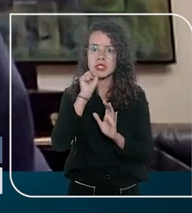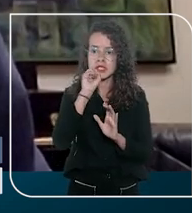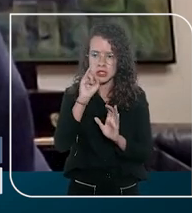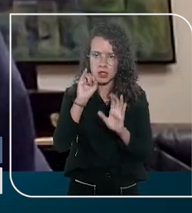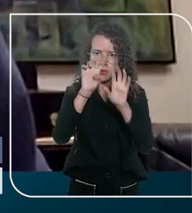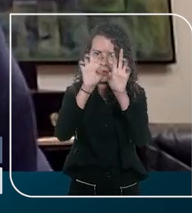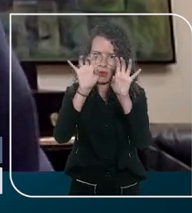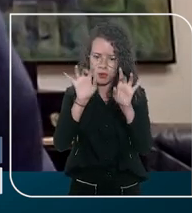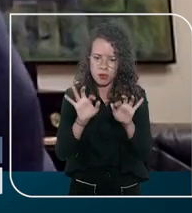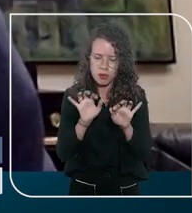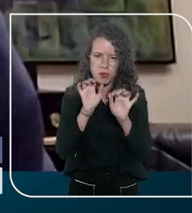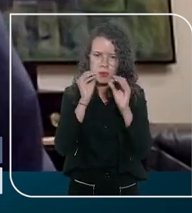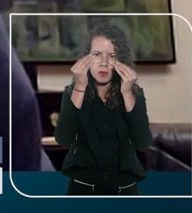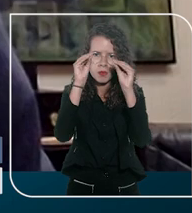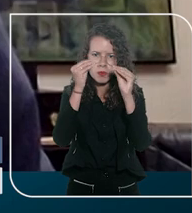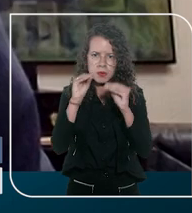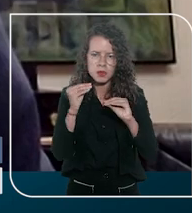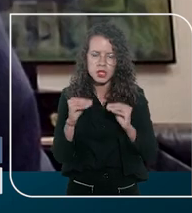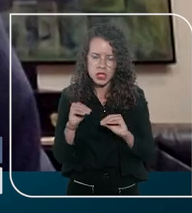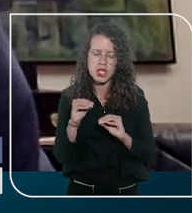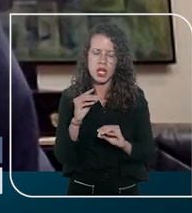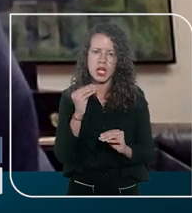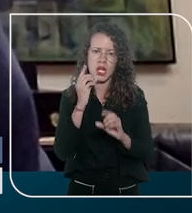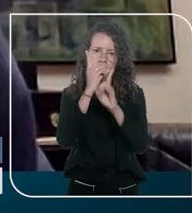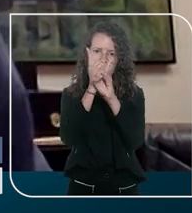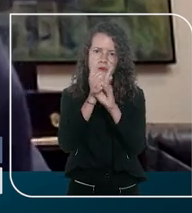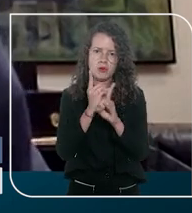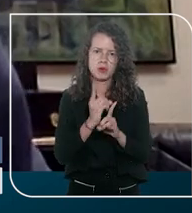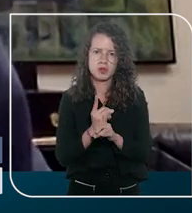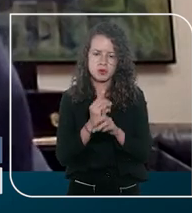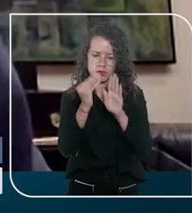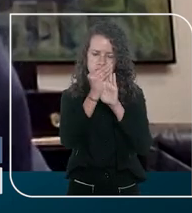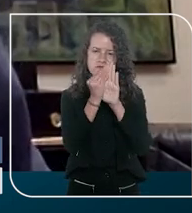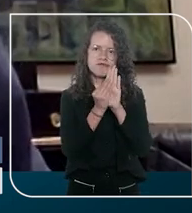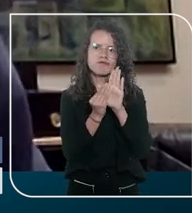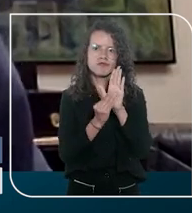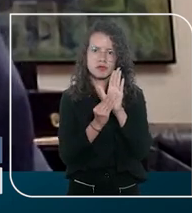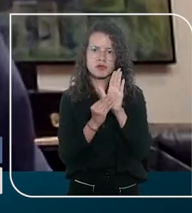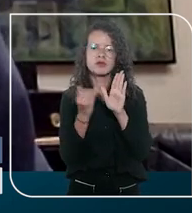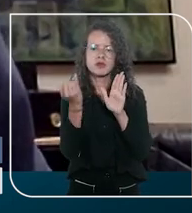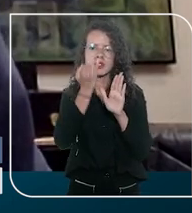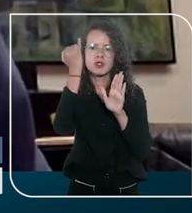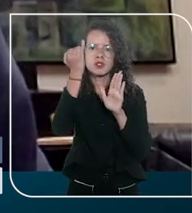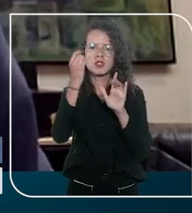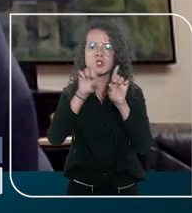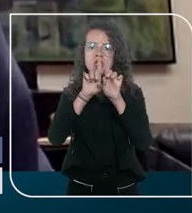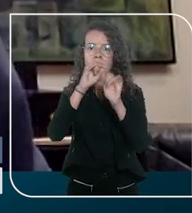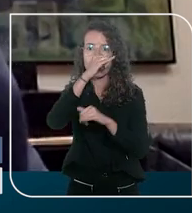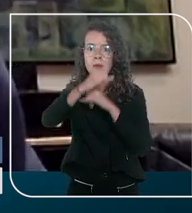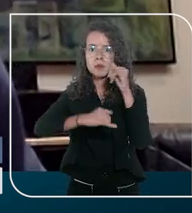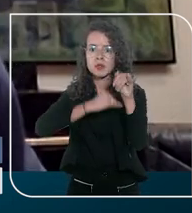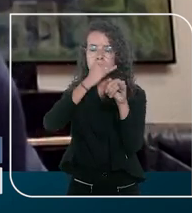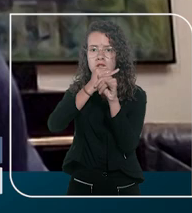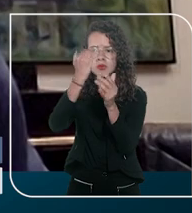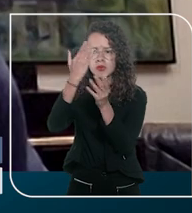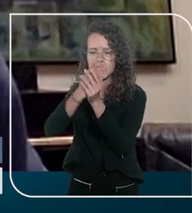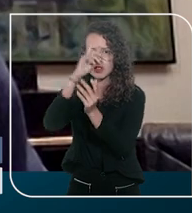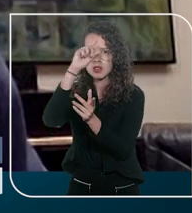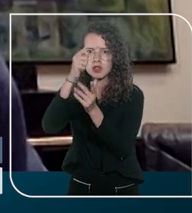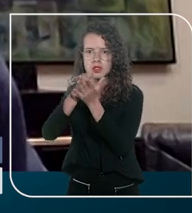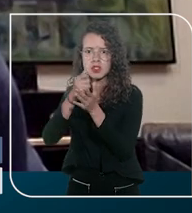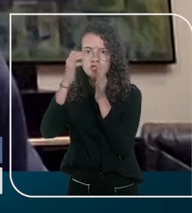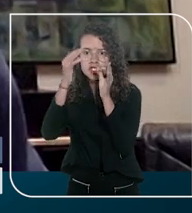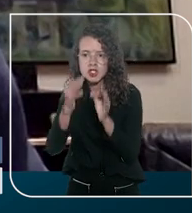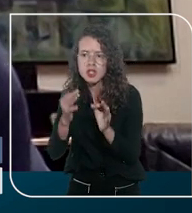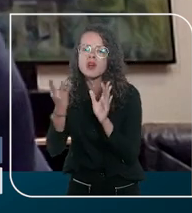publicados, inclusive em mídia eletrônica. E, por último, a reprodução de julgado disponível na rede mundial de computadores com a indicação da respectiva